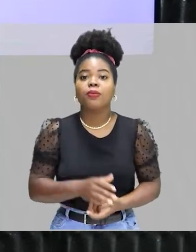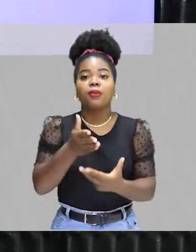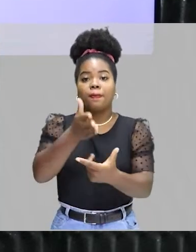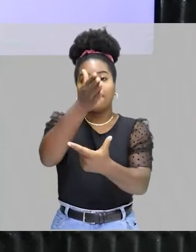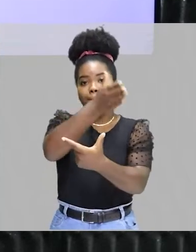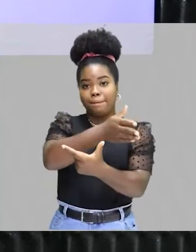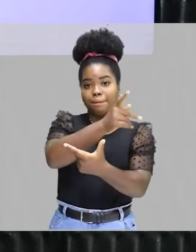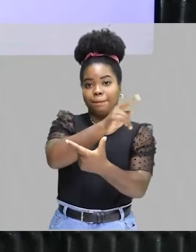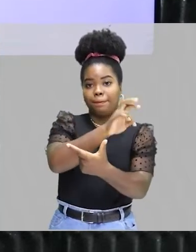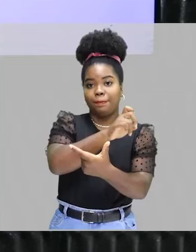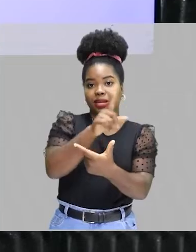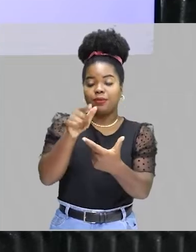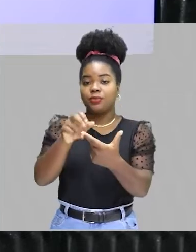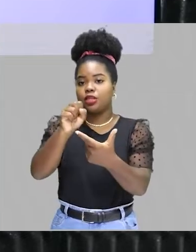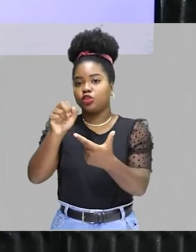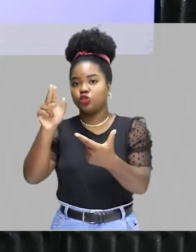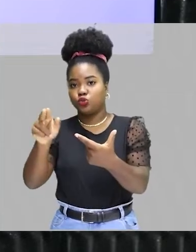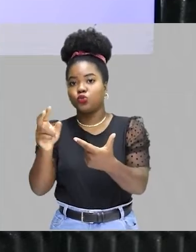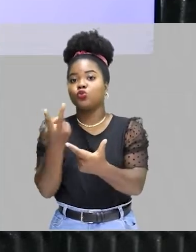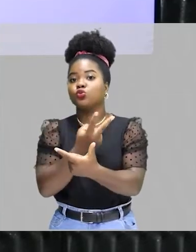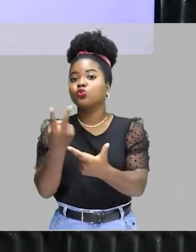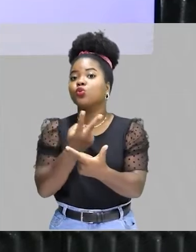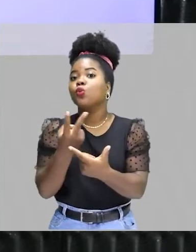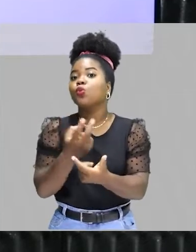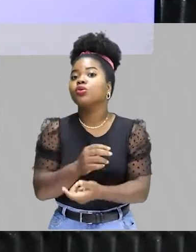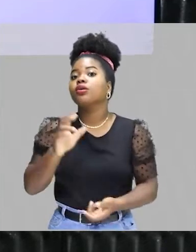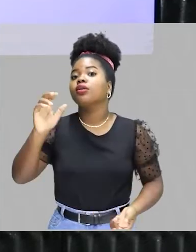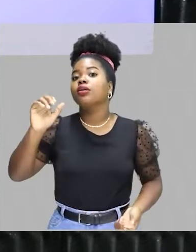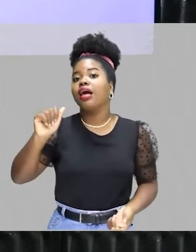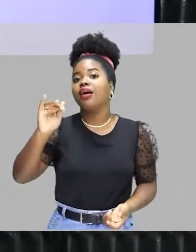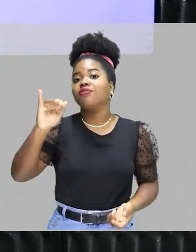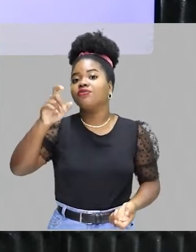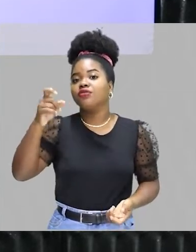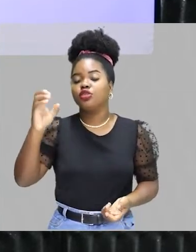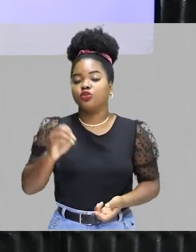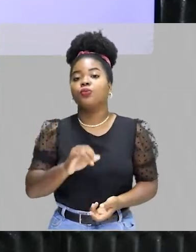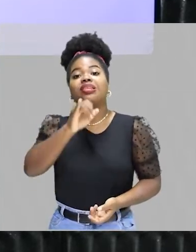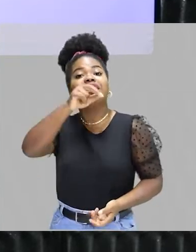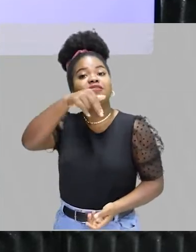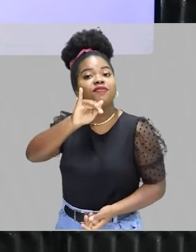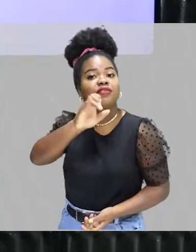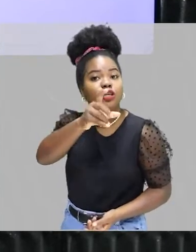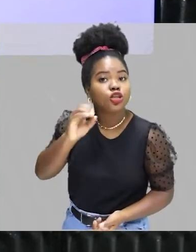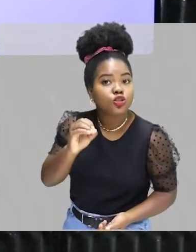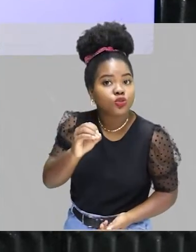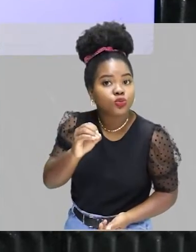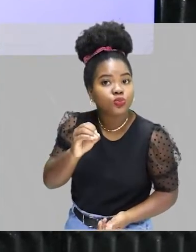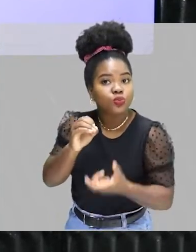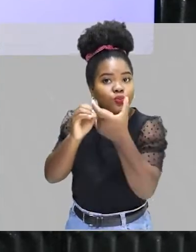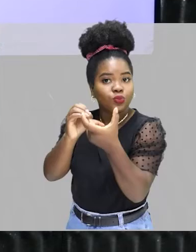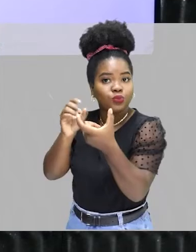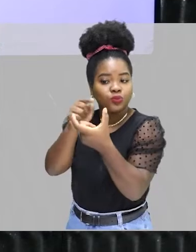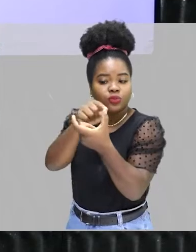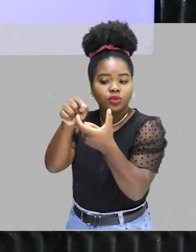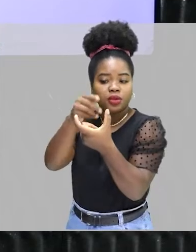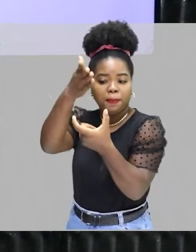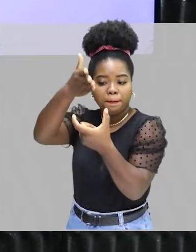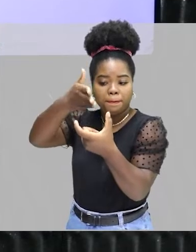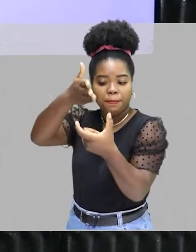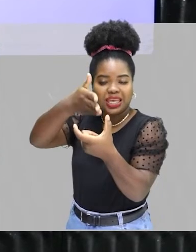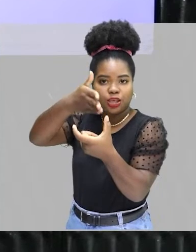Prefixos e sufixos são afixos. Infixo é quando eu coloco uma consoantezinha no meio da